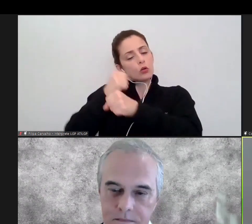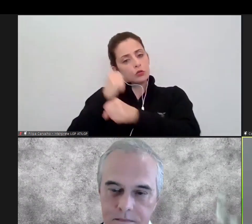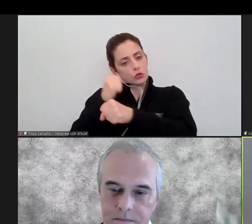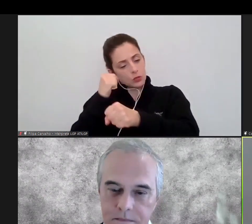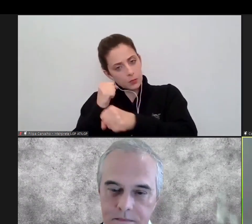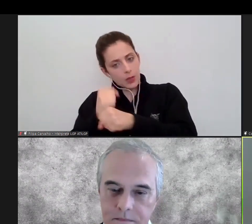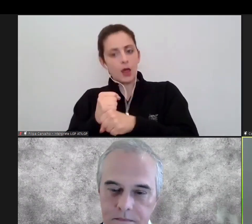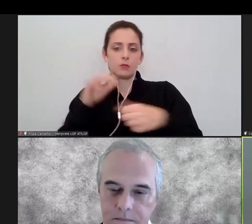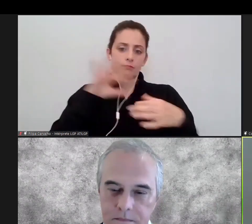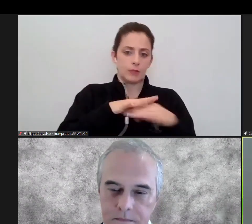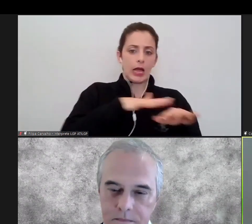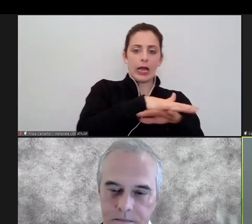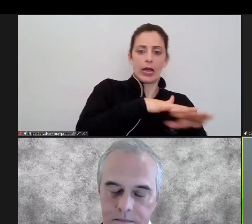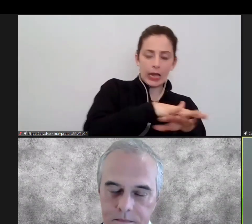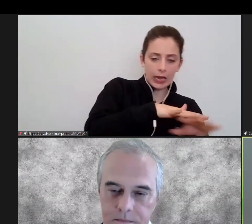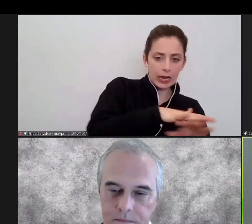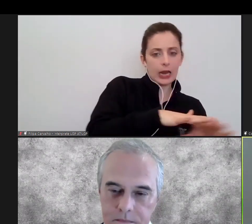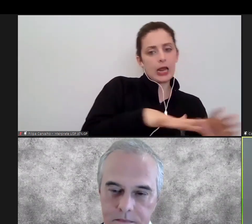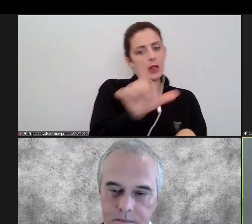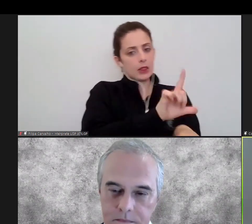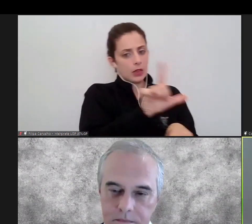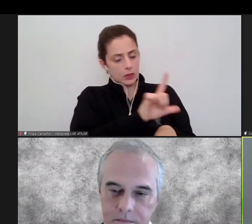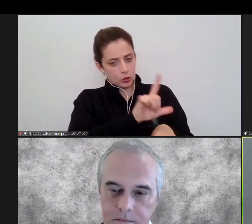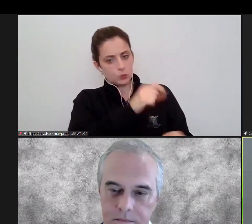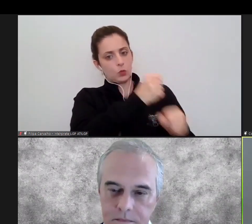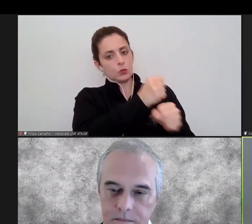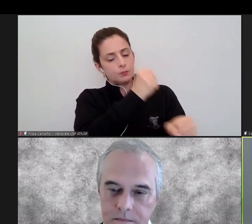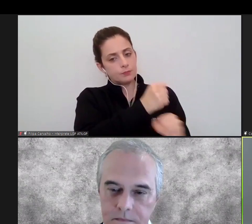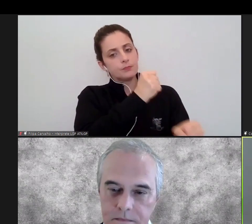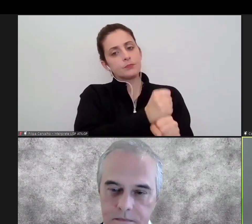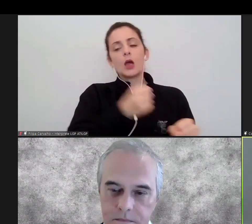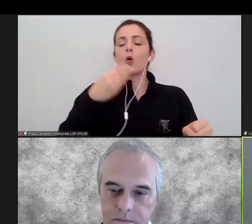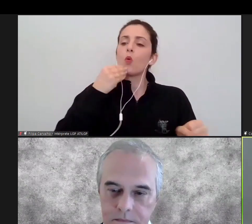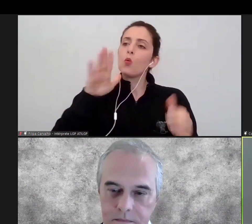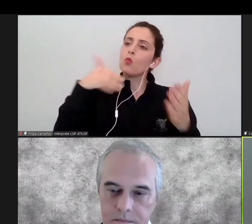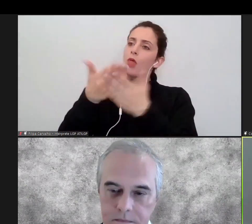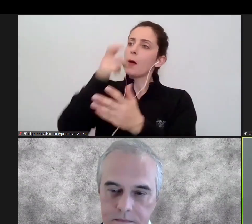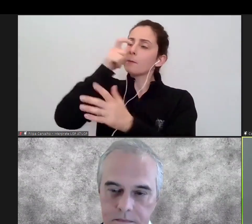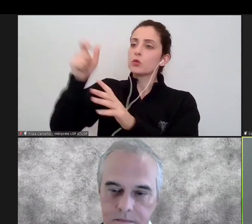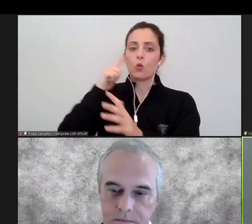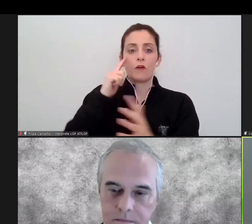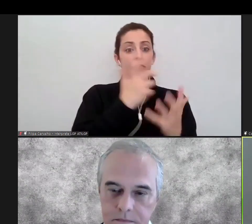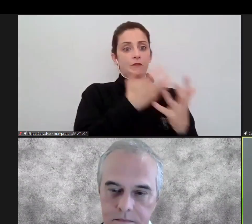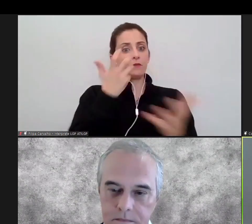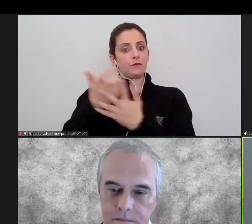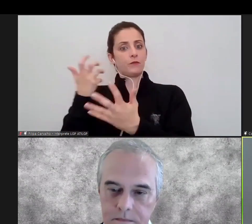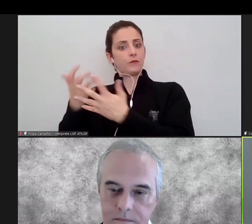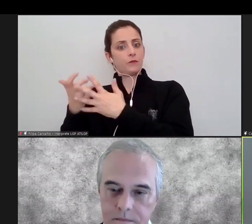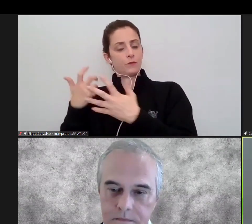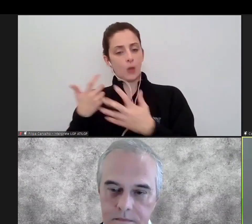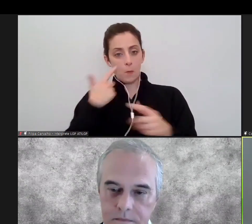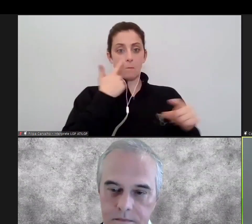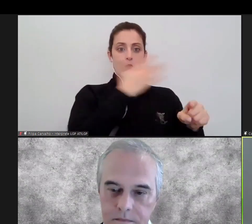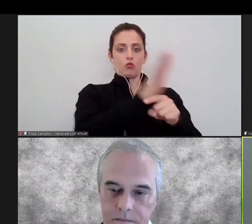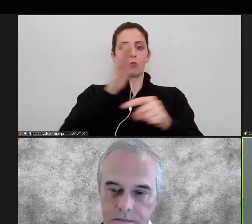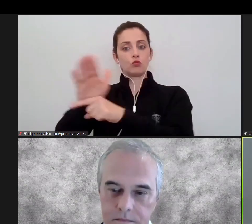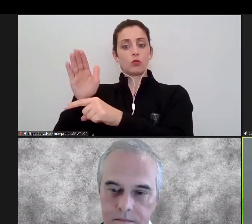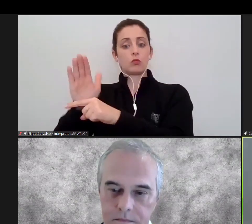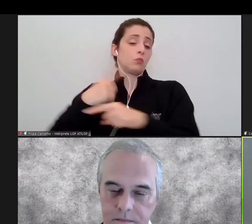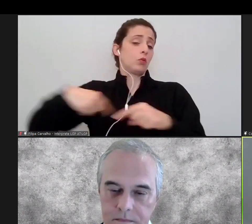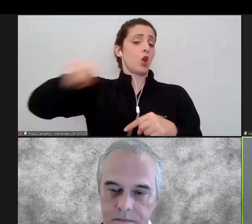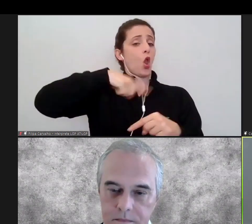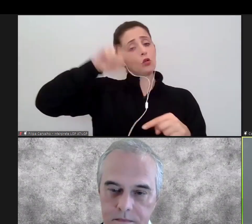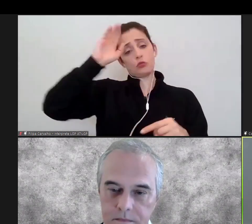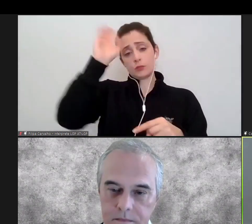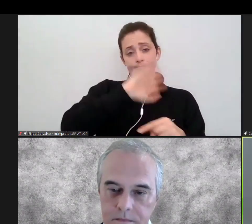visibilidade, para apoiar as pessoas a terem este espaço na sociedade, porque temos consciência que esta é uma realidade e então